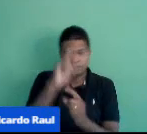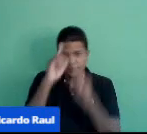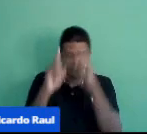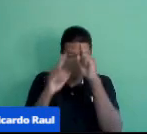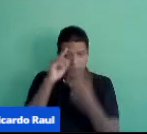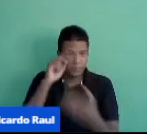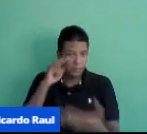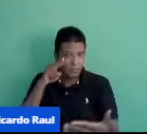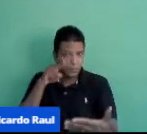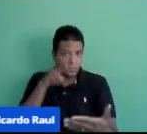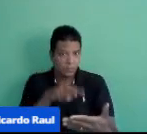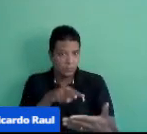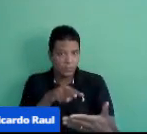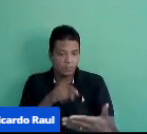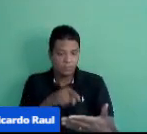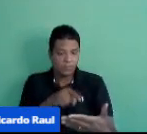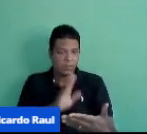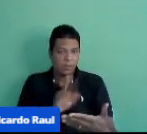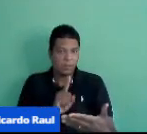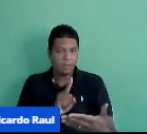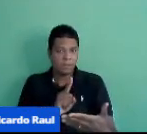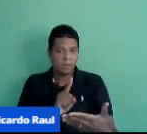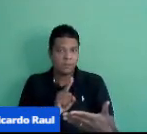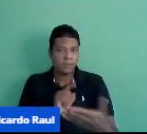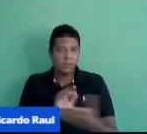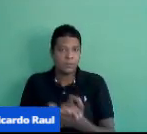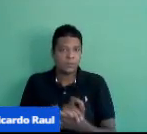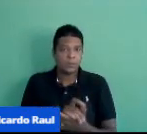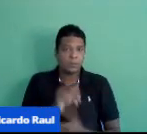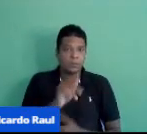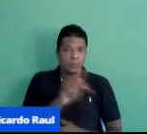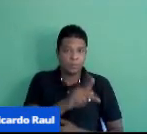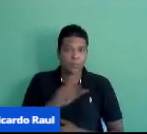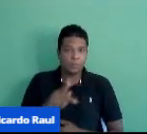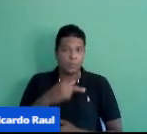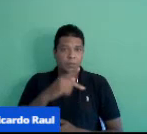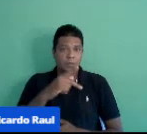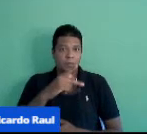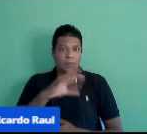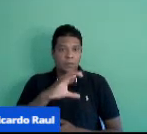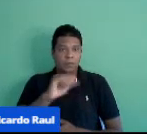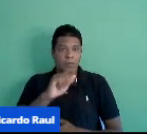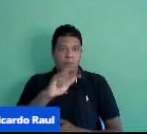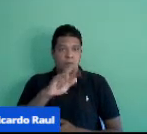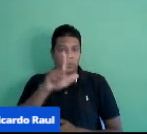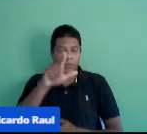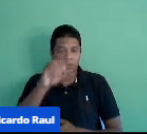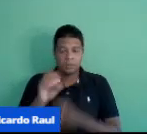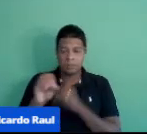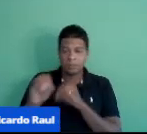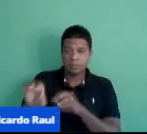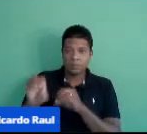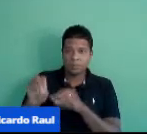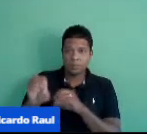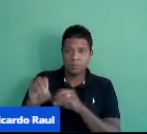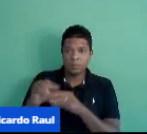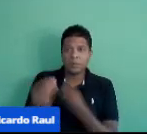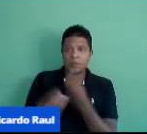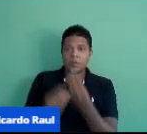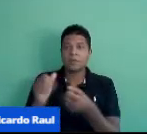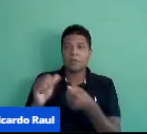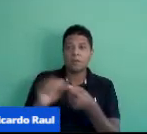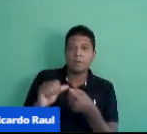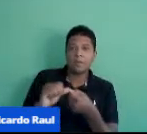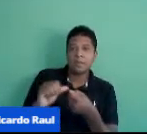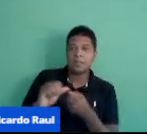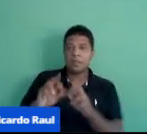lá e nos ver naquele material, né? Então, quando tipo, o Carlos está dando uma aula, não vou olhar para a aula do Carlos tentando buscar assim, o que eu faria, né?